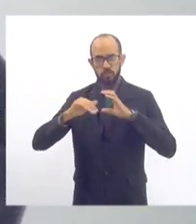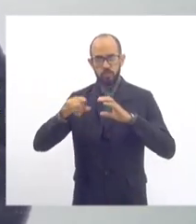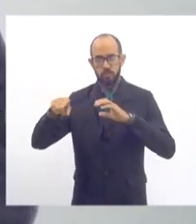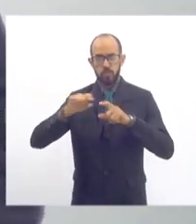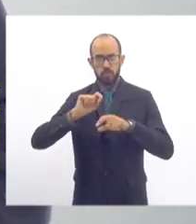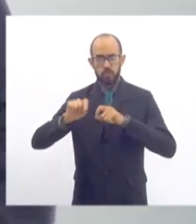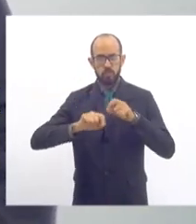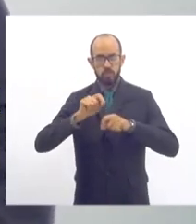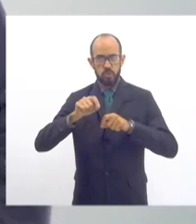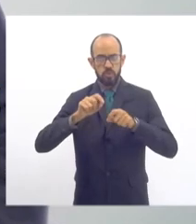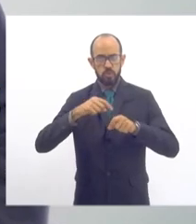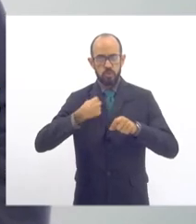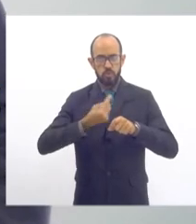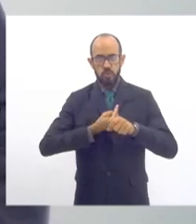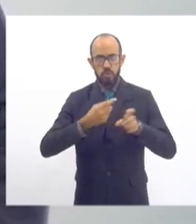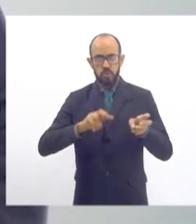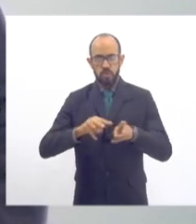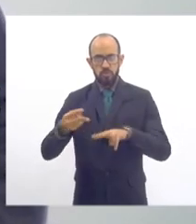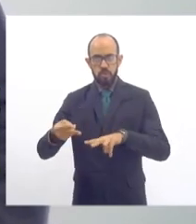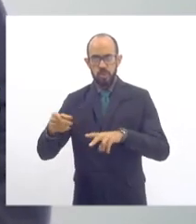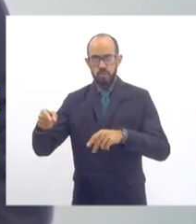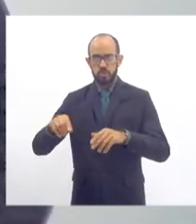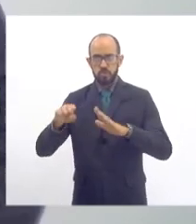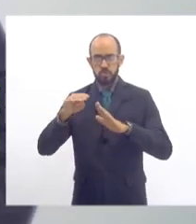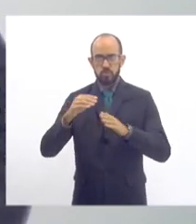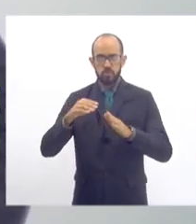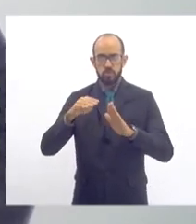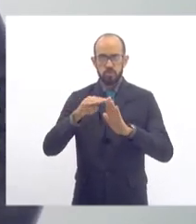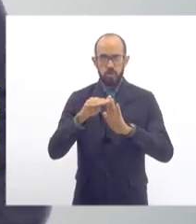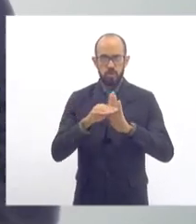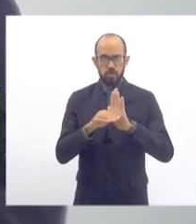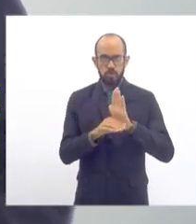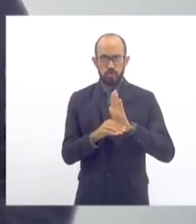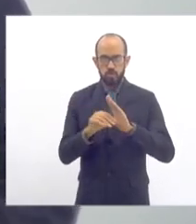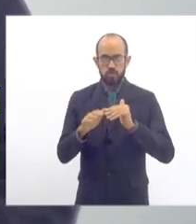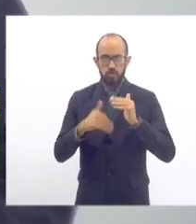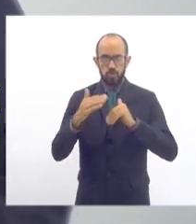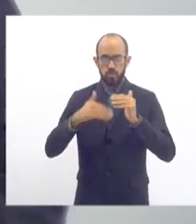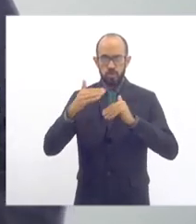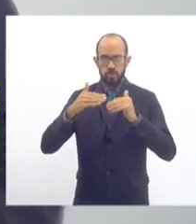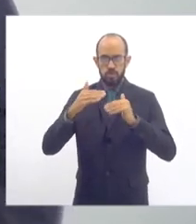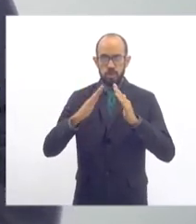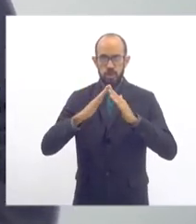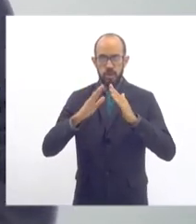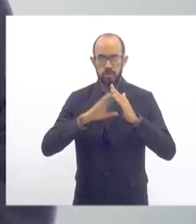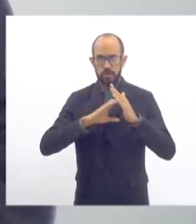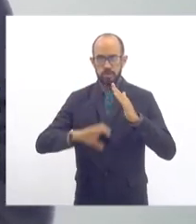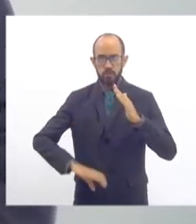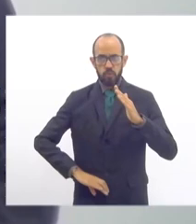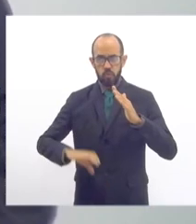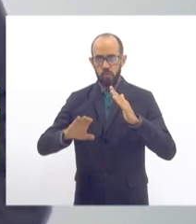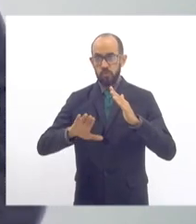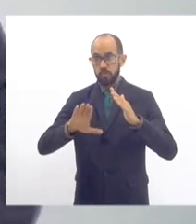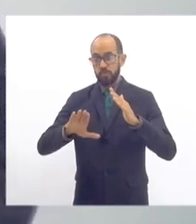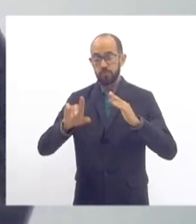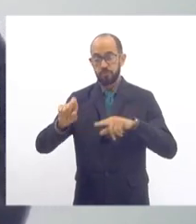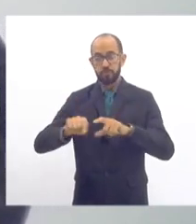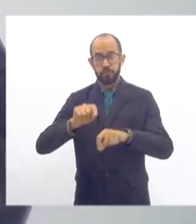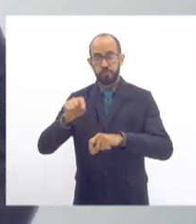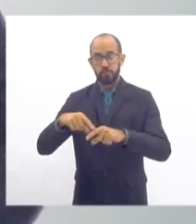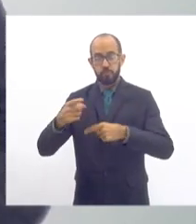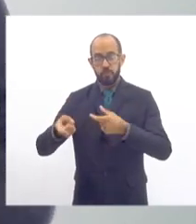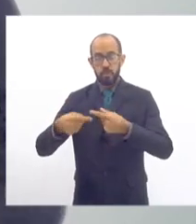nós encaminhássemos o processo da progressão para a Casa Civil, e quando retornasse em